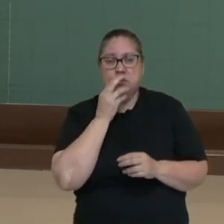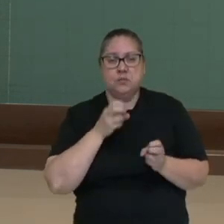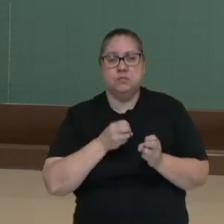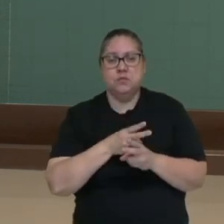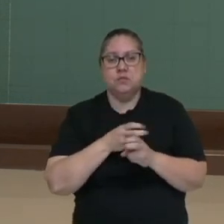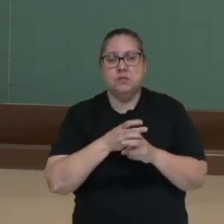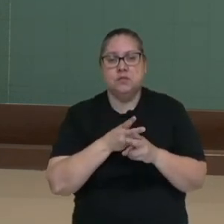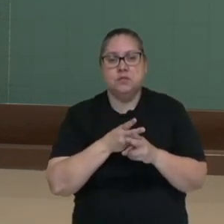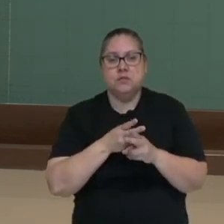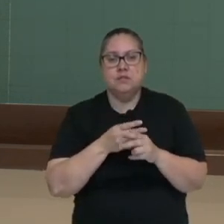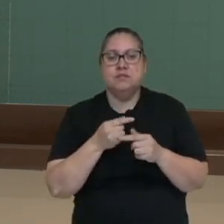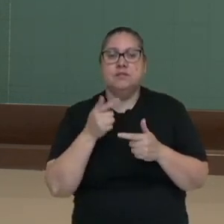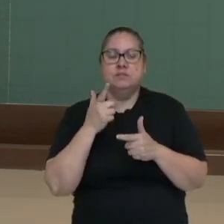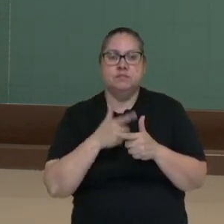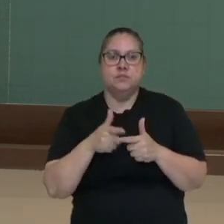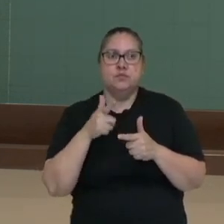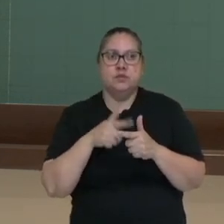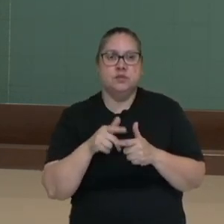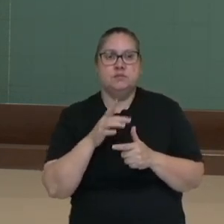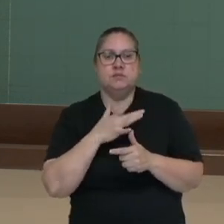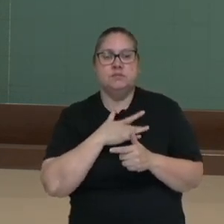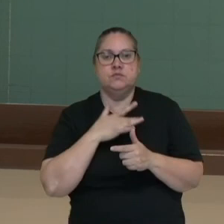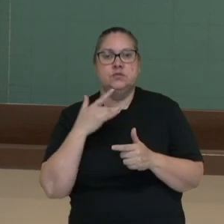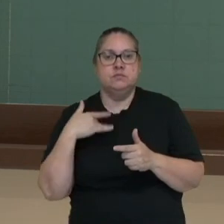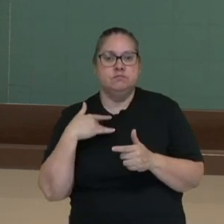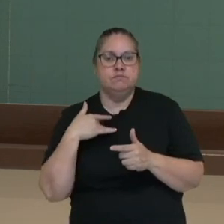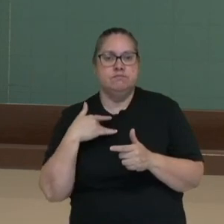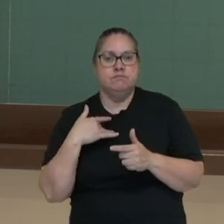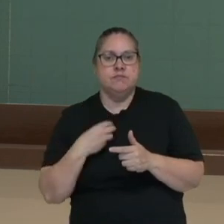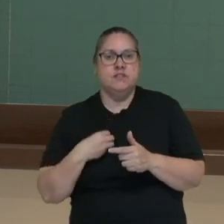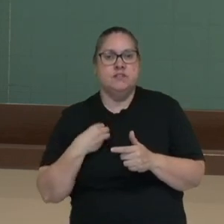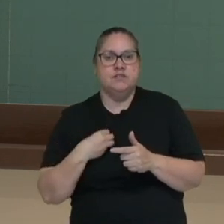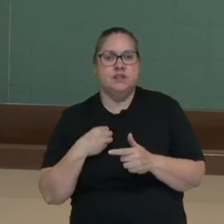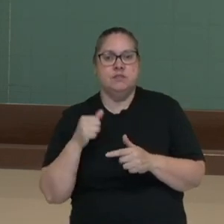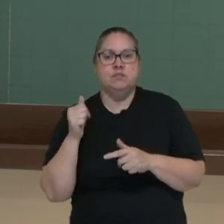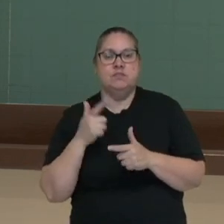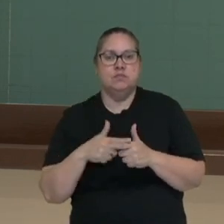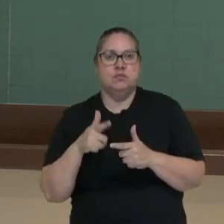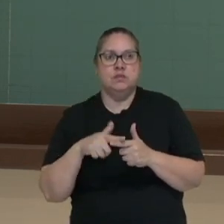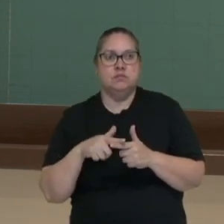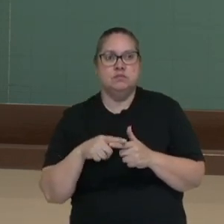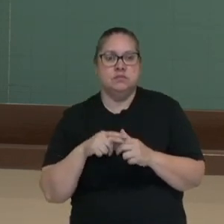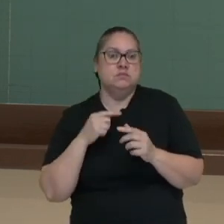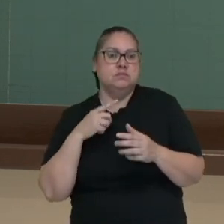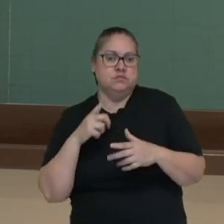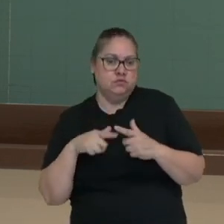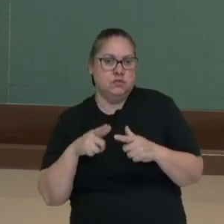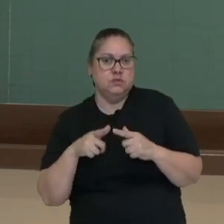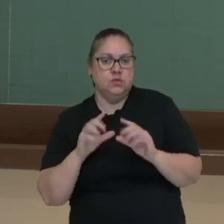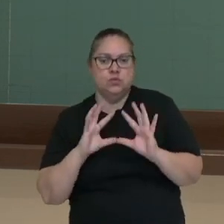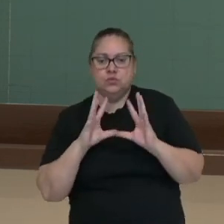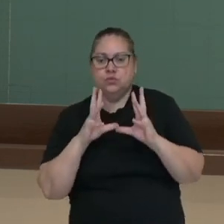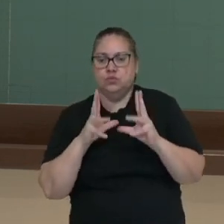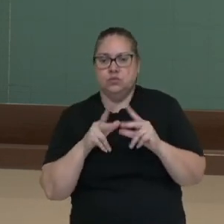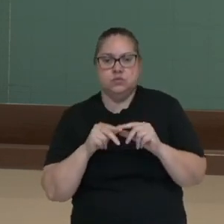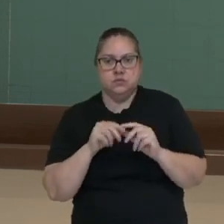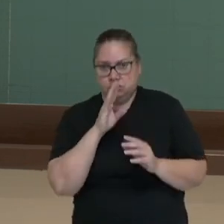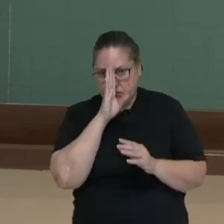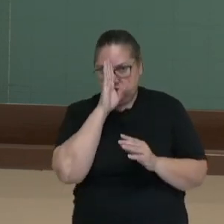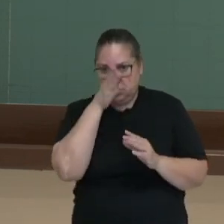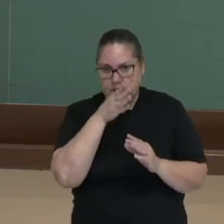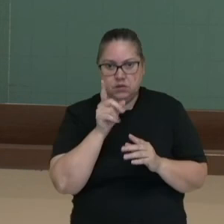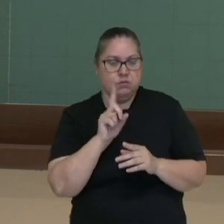vai comprometer essa qualidade de vida. Porque a grande maioria das nossas atividades, se não todas, direta